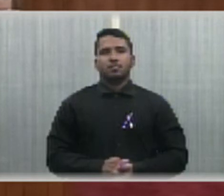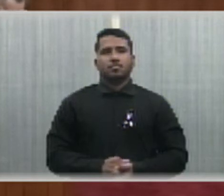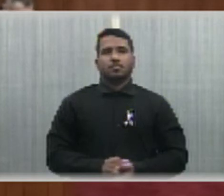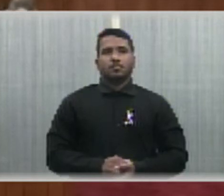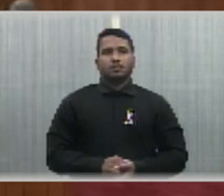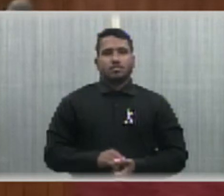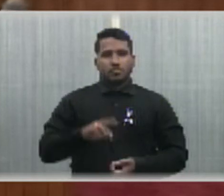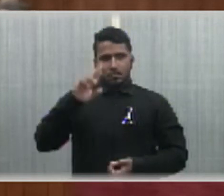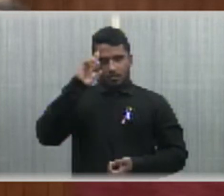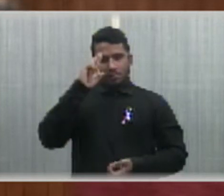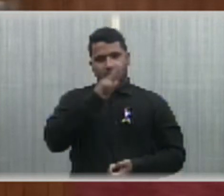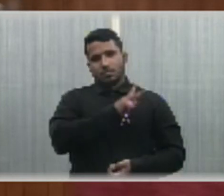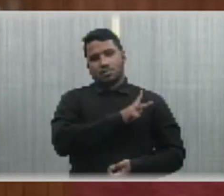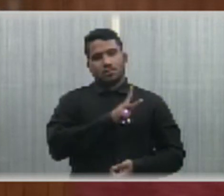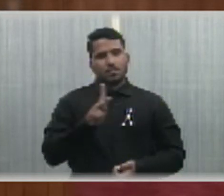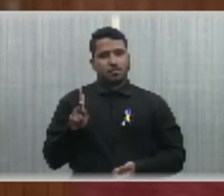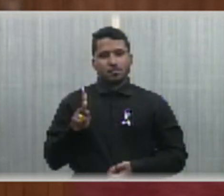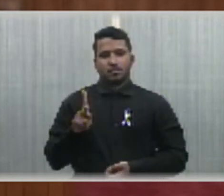Senhor presidente,